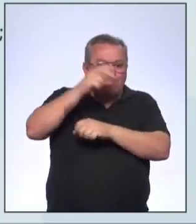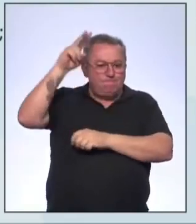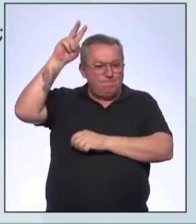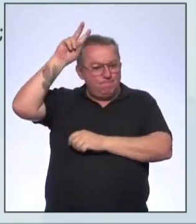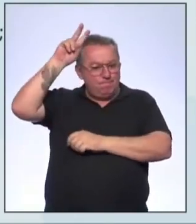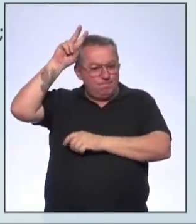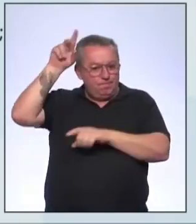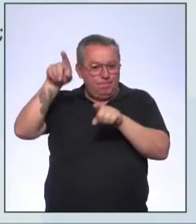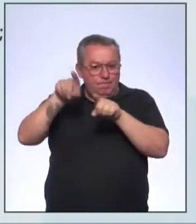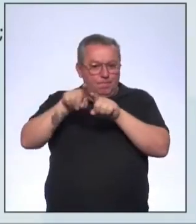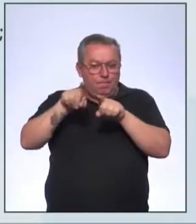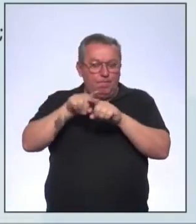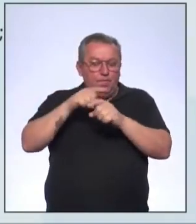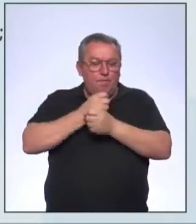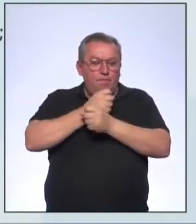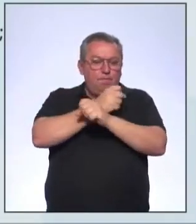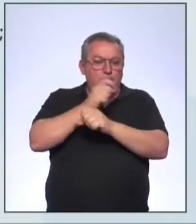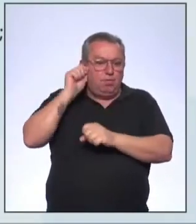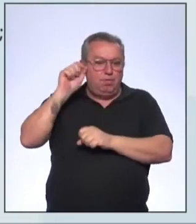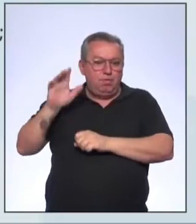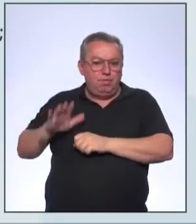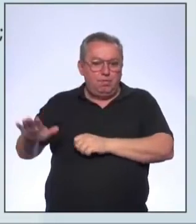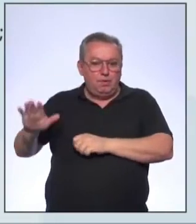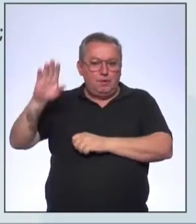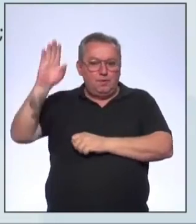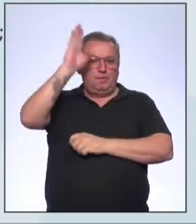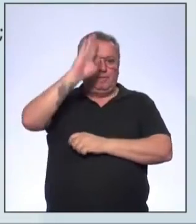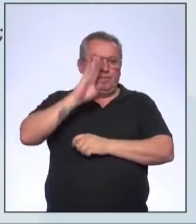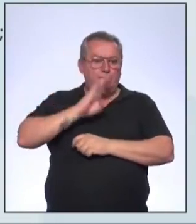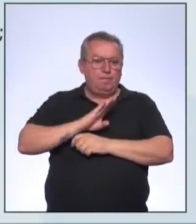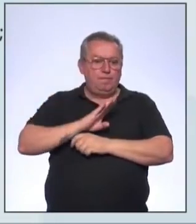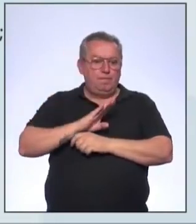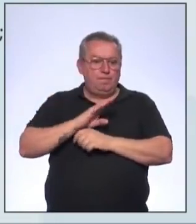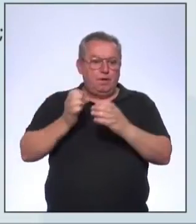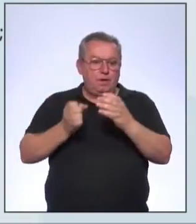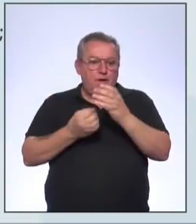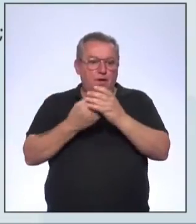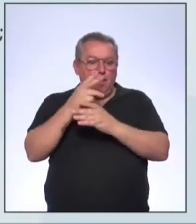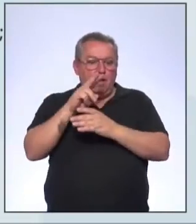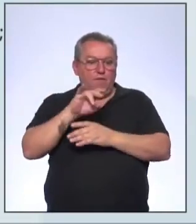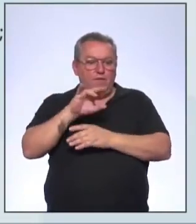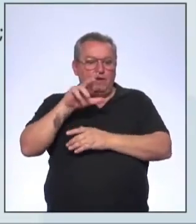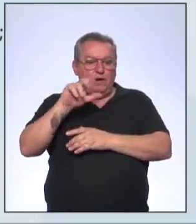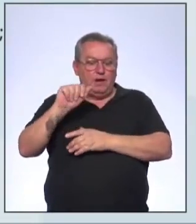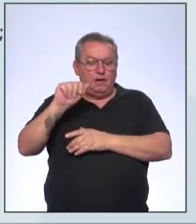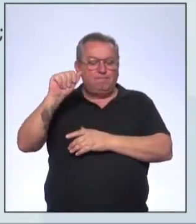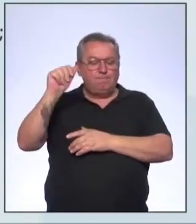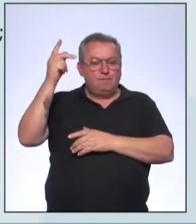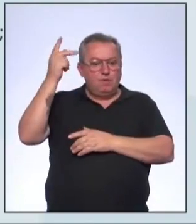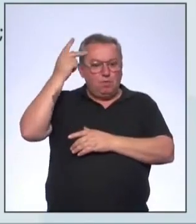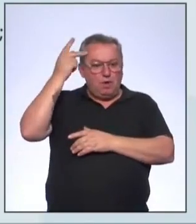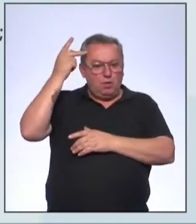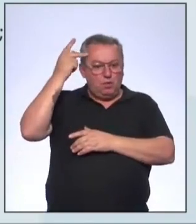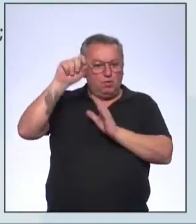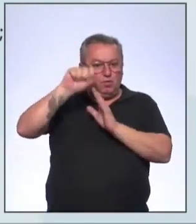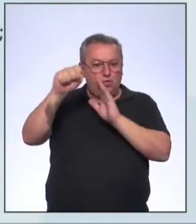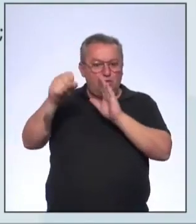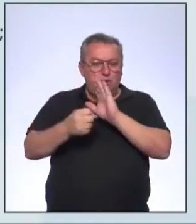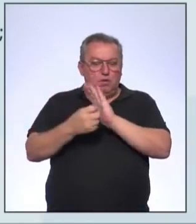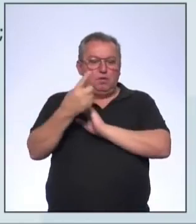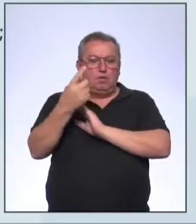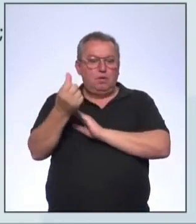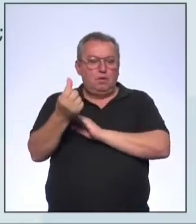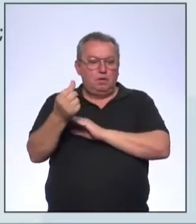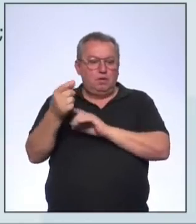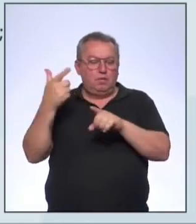indígena e o início da escravidão africana no Brasil, a formação da Vila de São Paulo no século XVI, a conquista